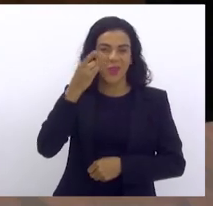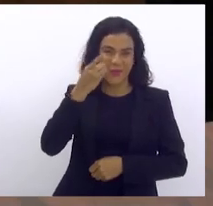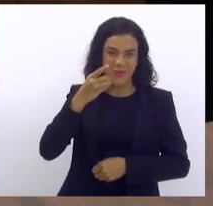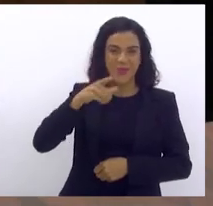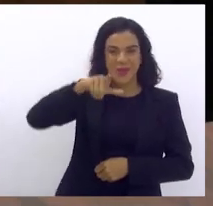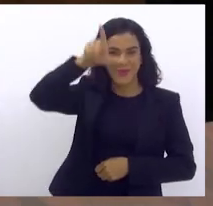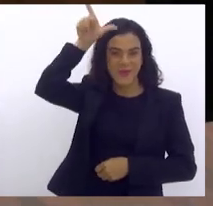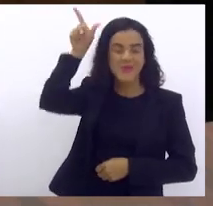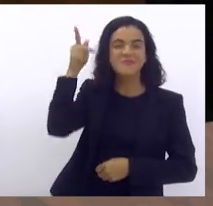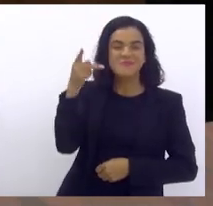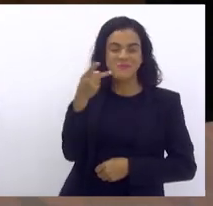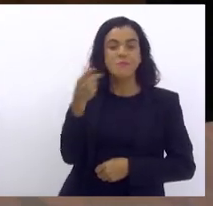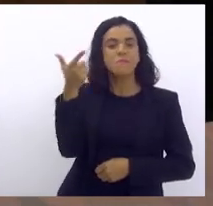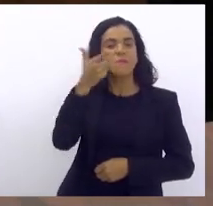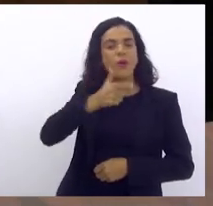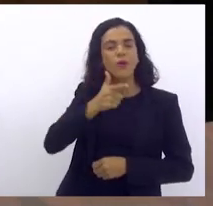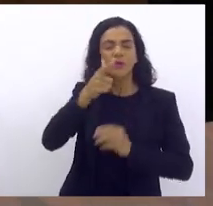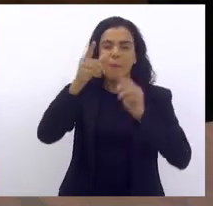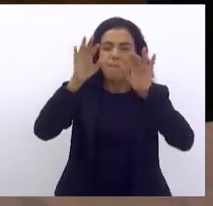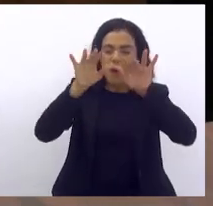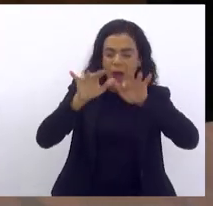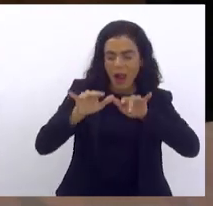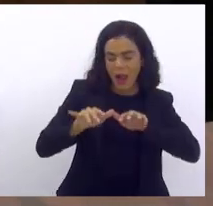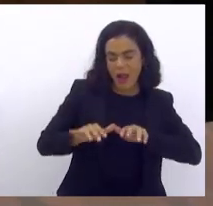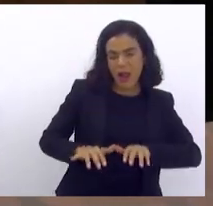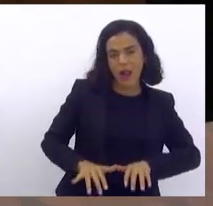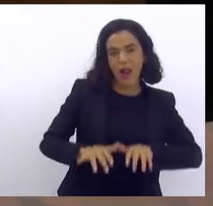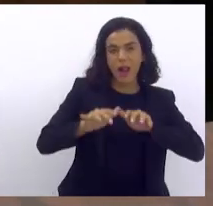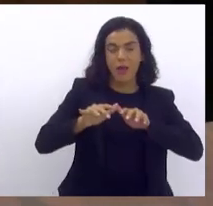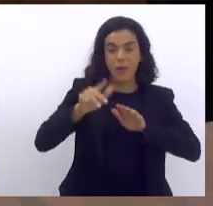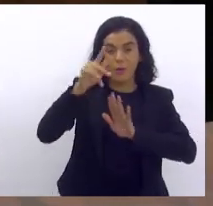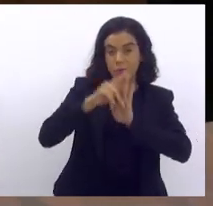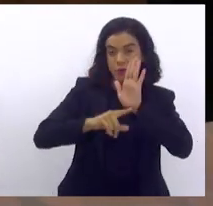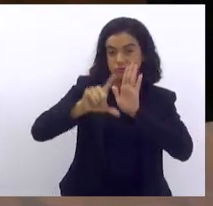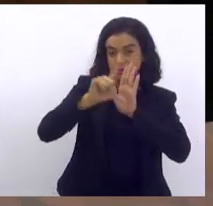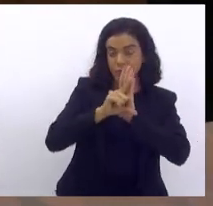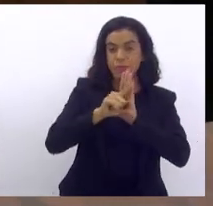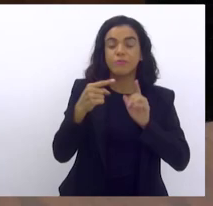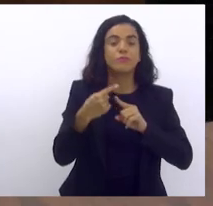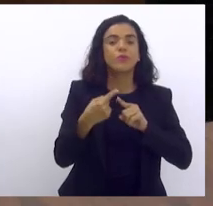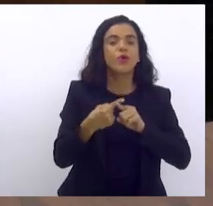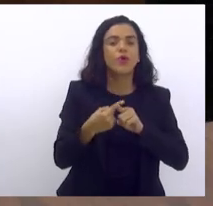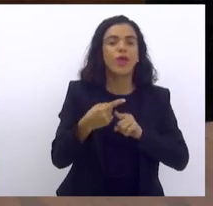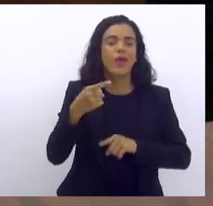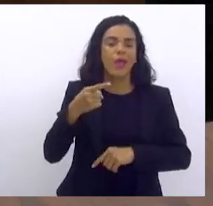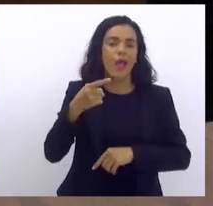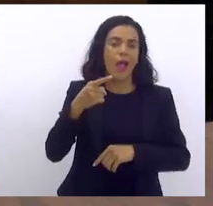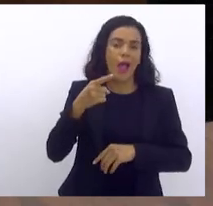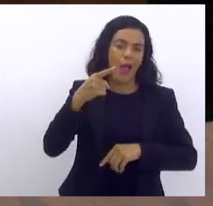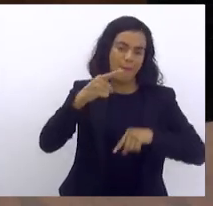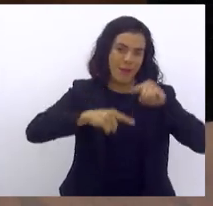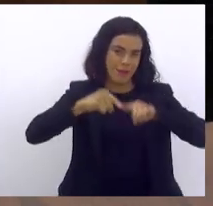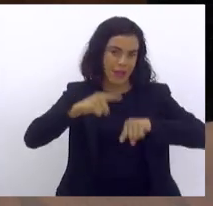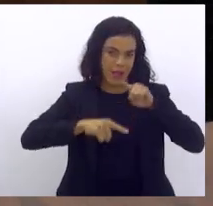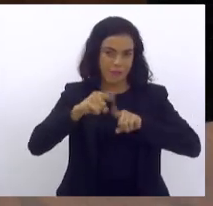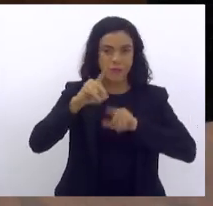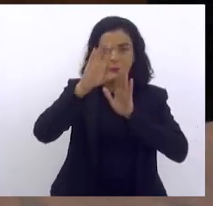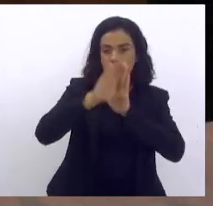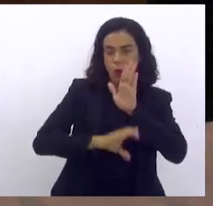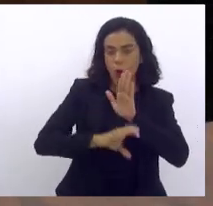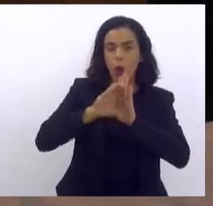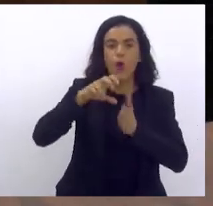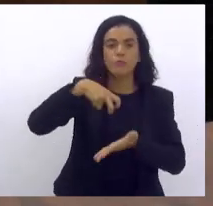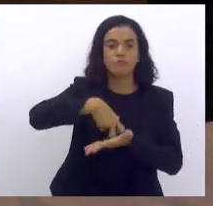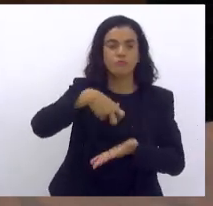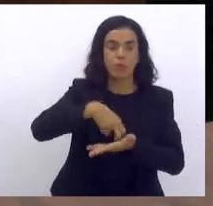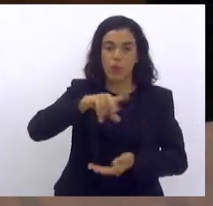para construir esse projeto, que, de fato, a matéria sobre Código de Processo Penal, ela não é de